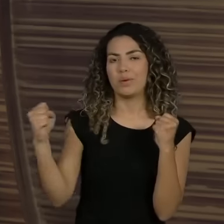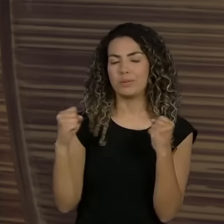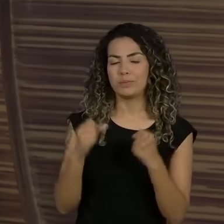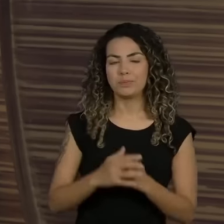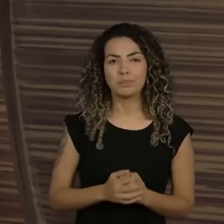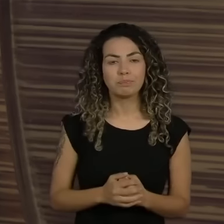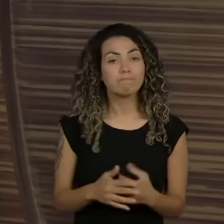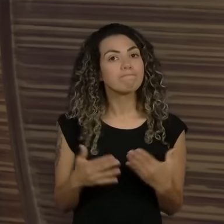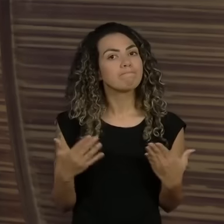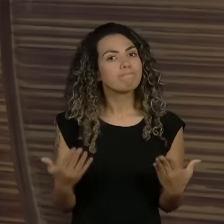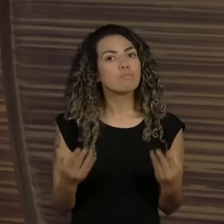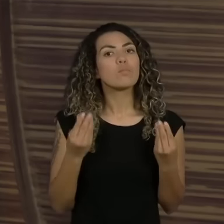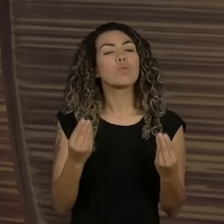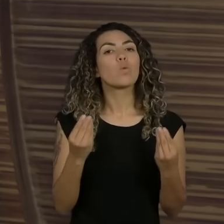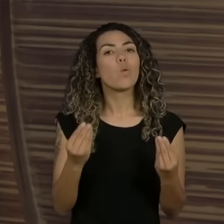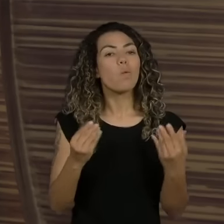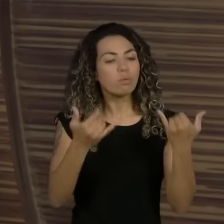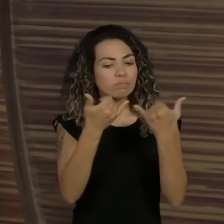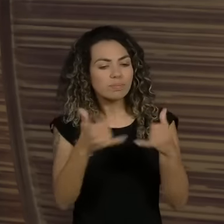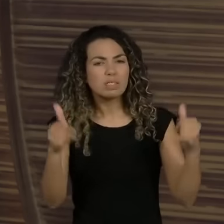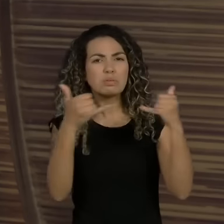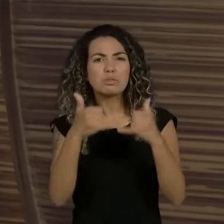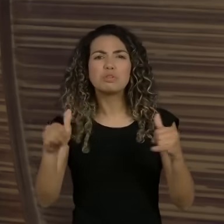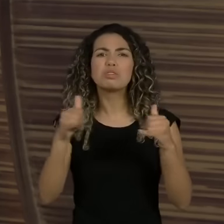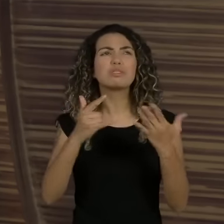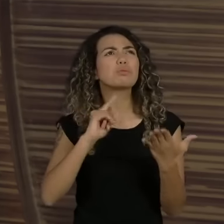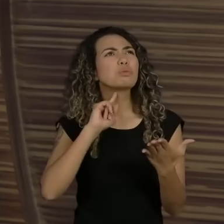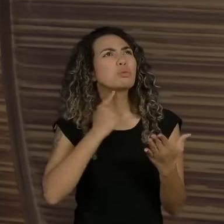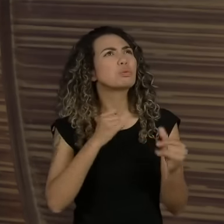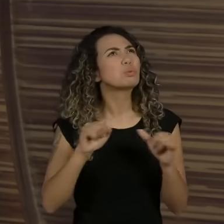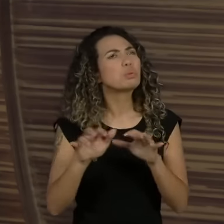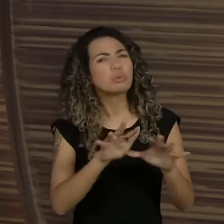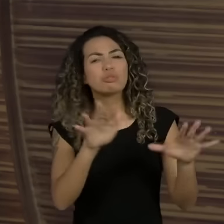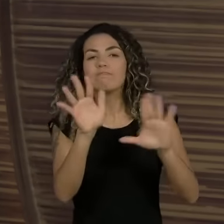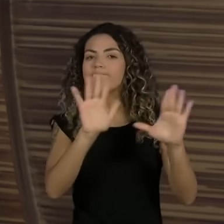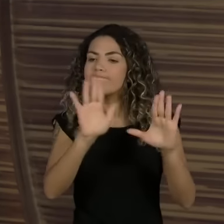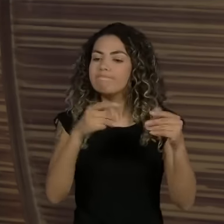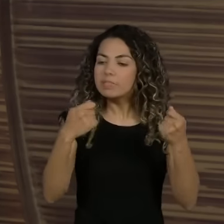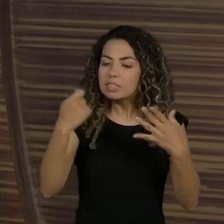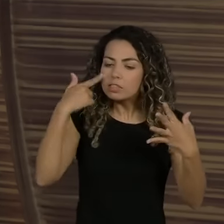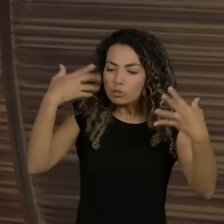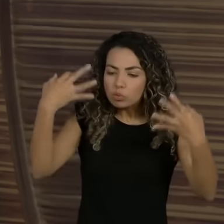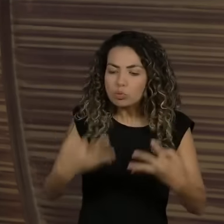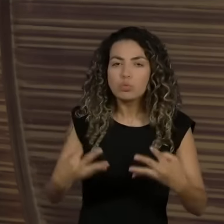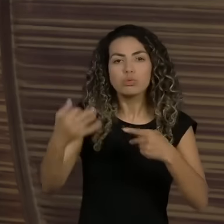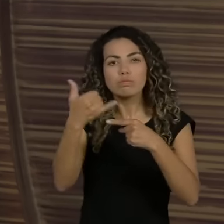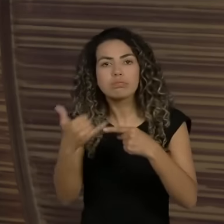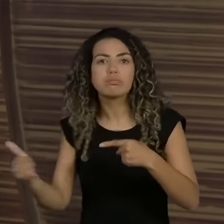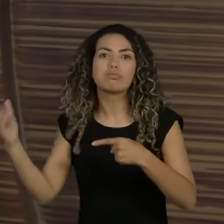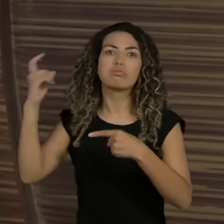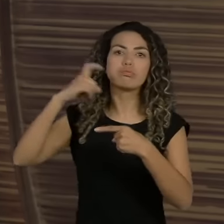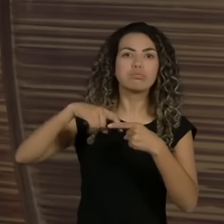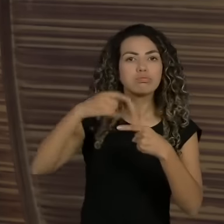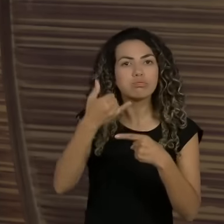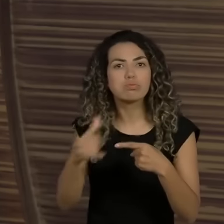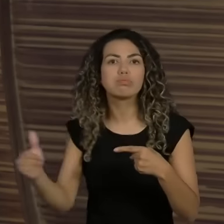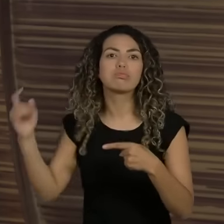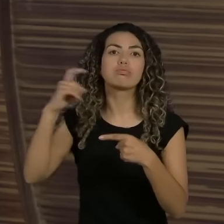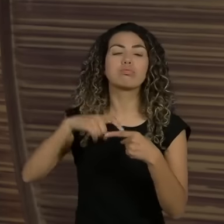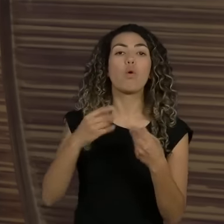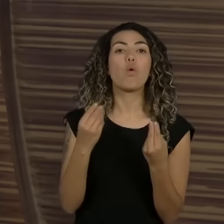A transição energética é um dos temas principais das negociações na COP30. O desafio mundial é chegar a